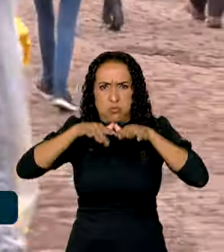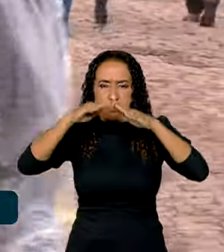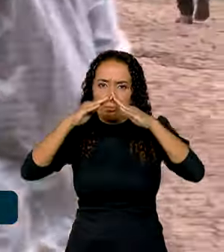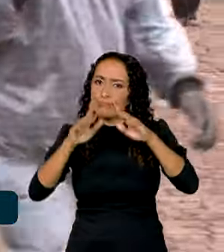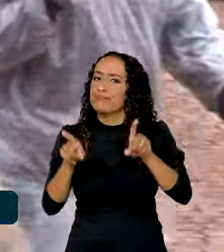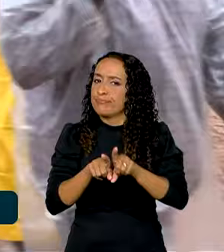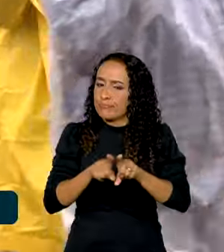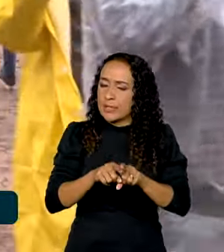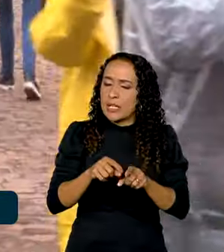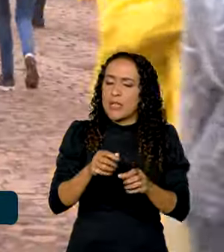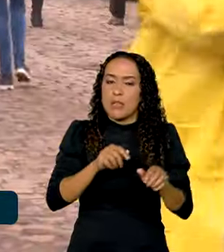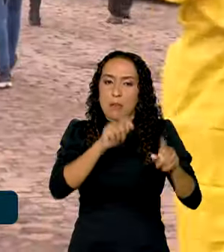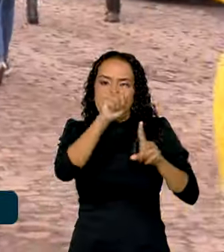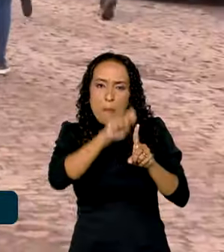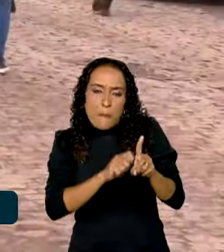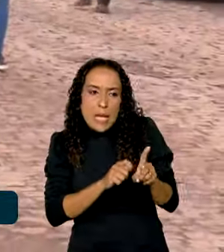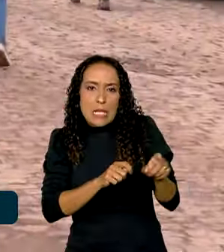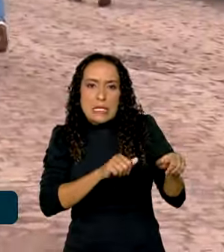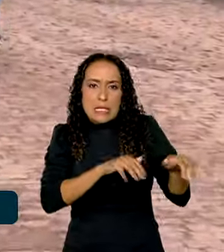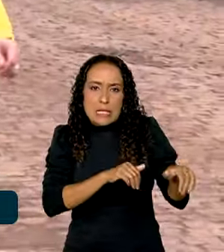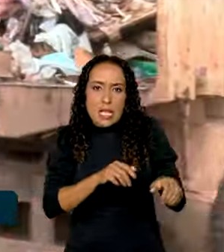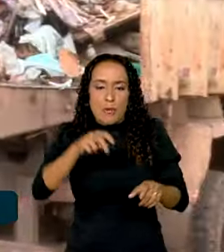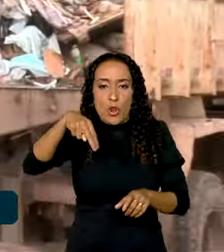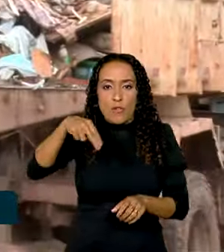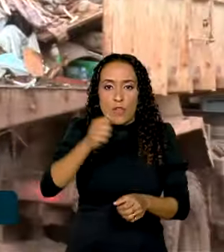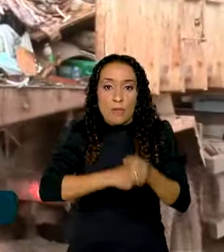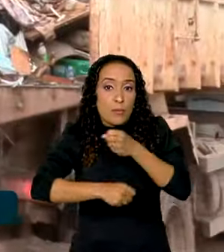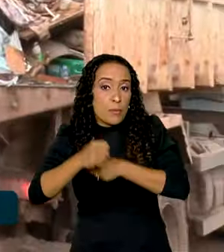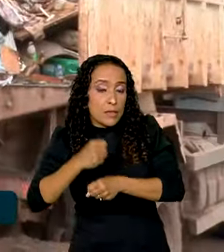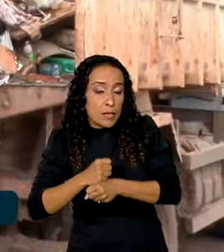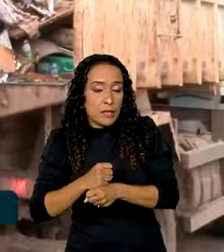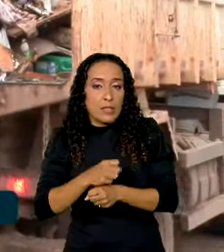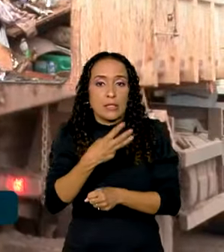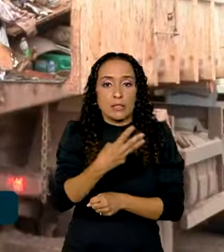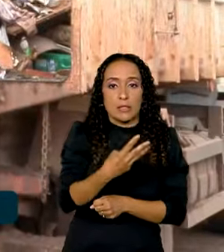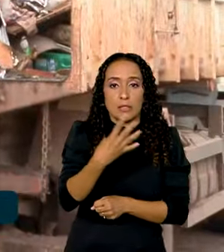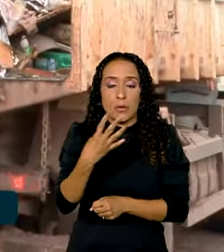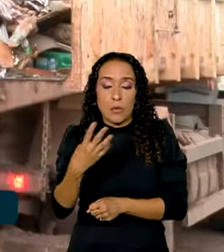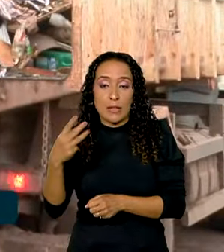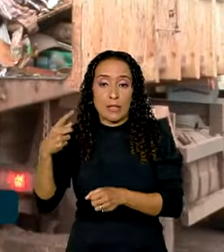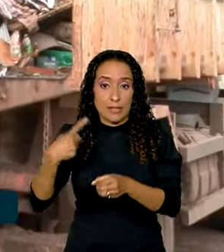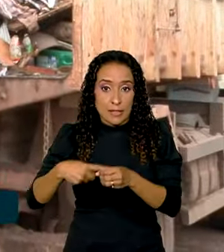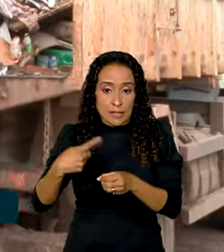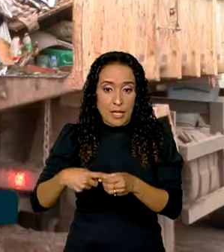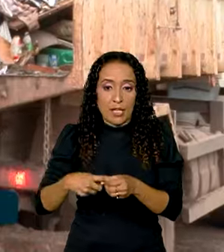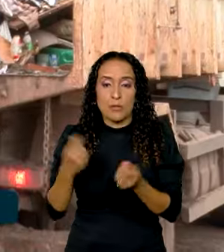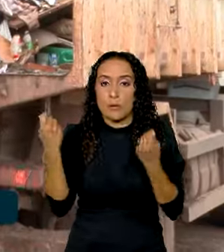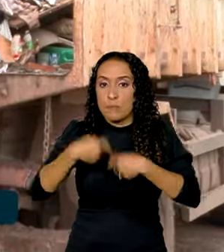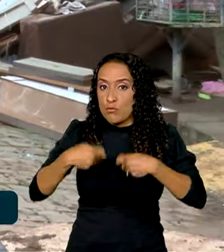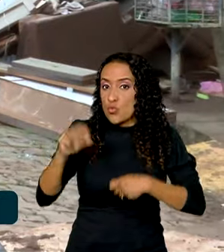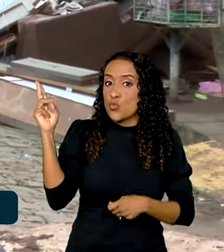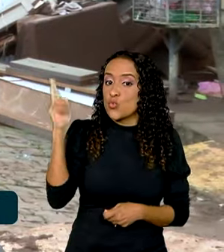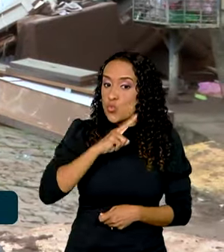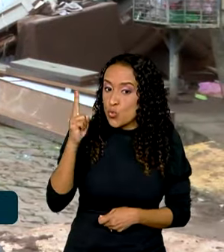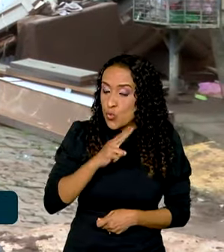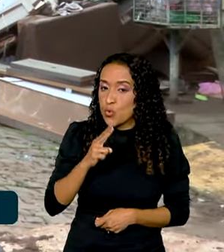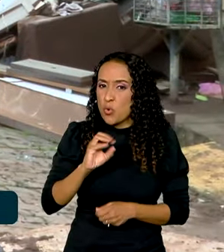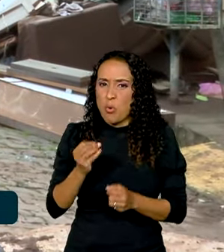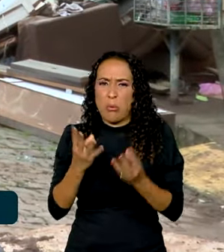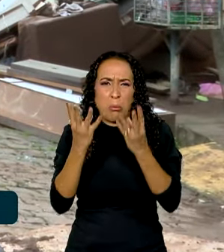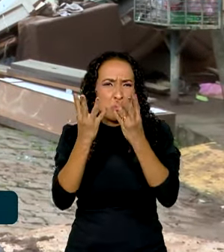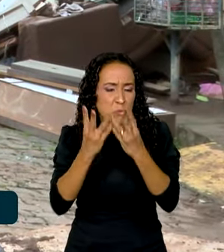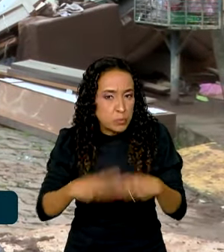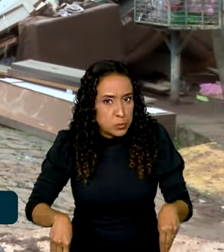entre setembro e novembro do ano passado. 34 cidades tiveram emergência ou